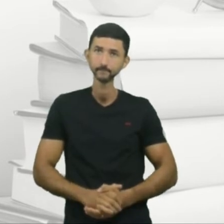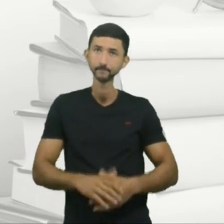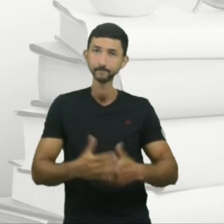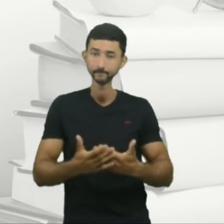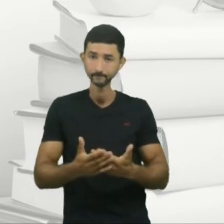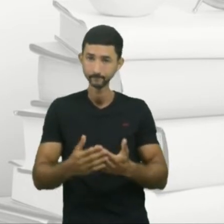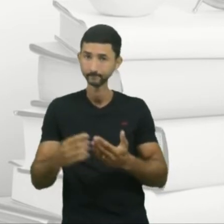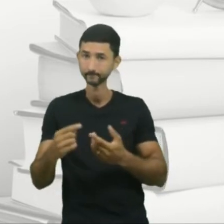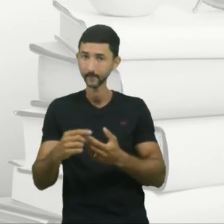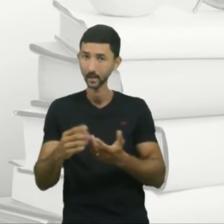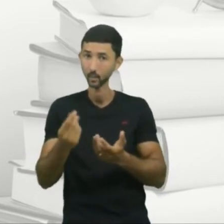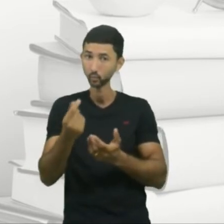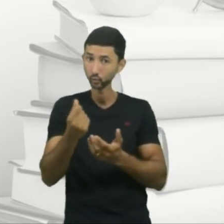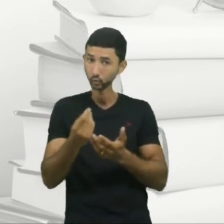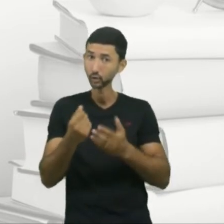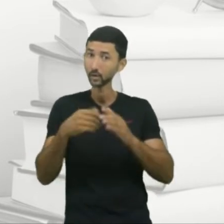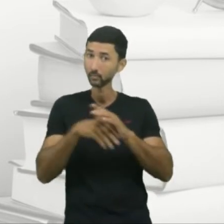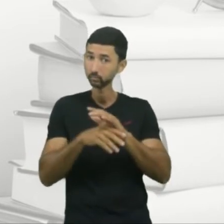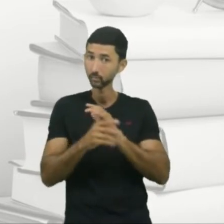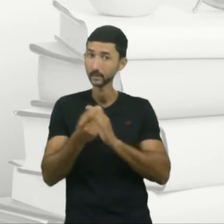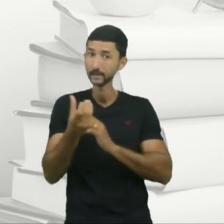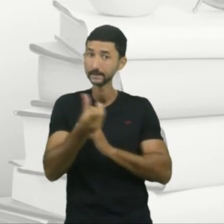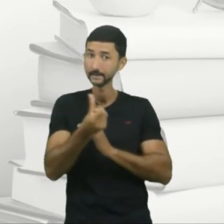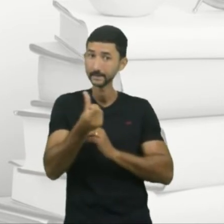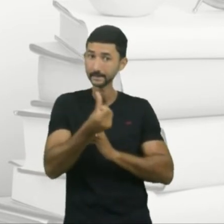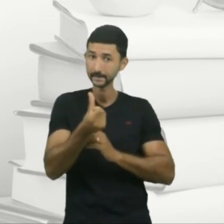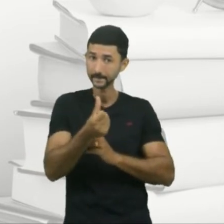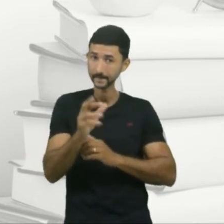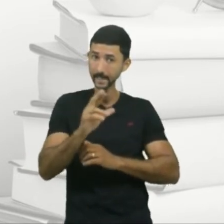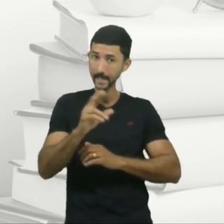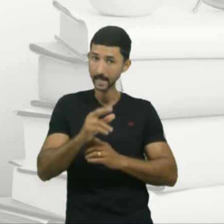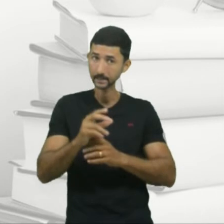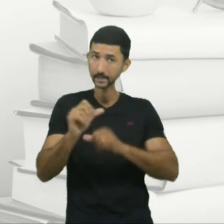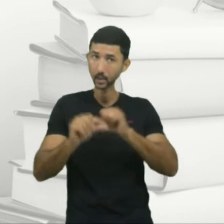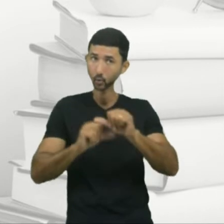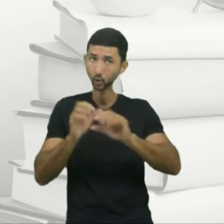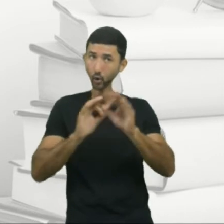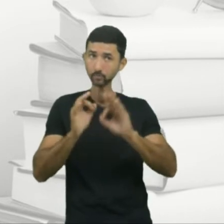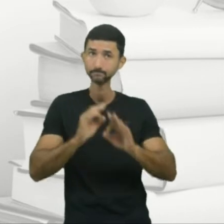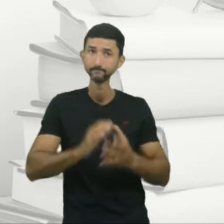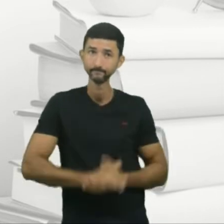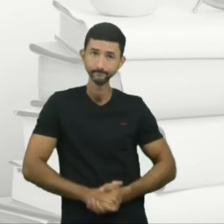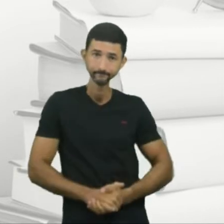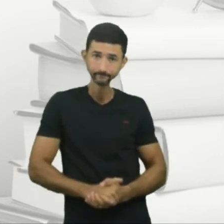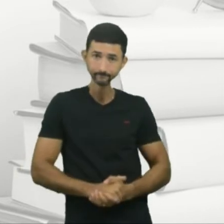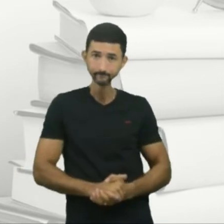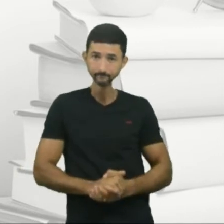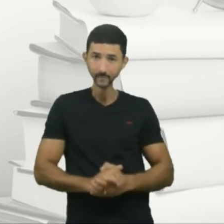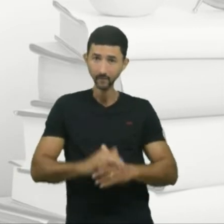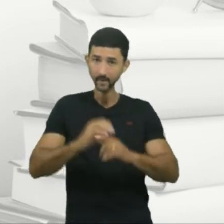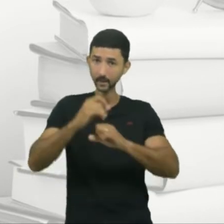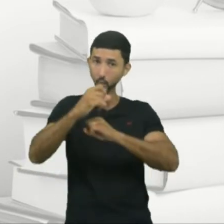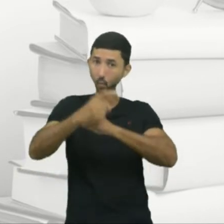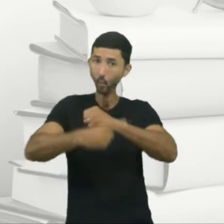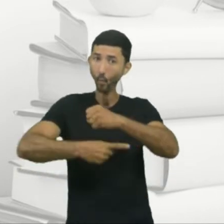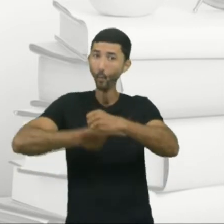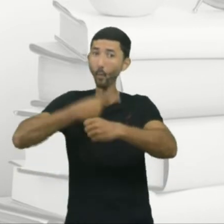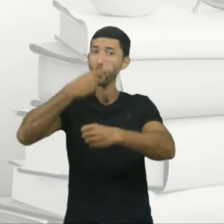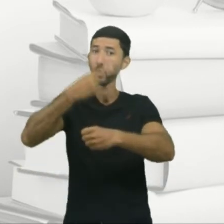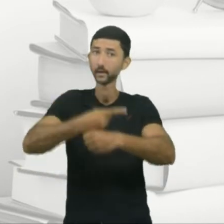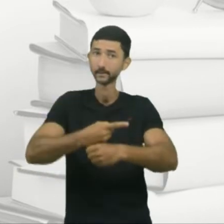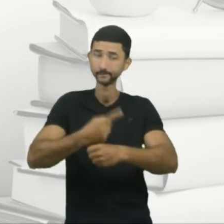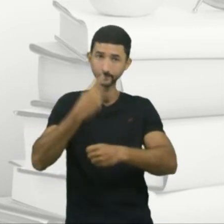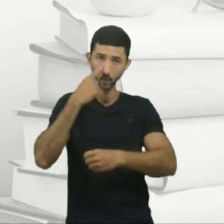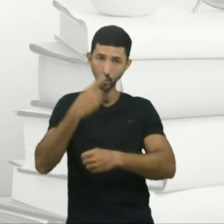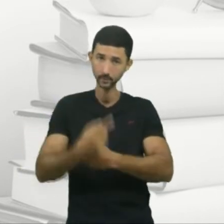Então, esse valor, esse rendimento, ele já modifica quando a gente fala de um ano. Olha quanto